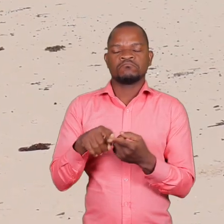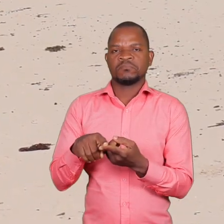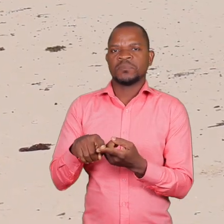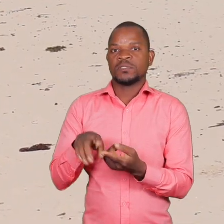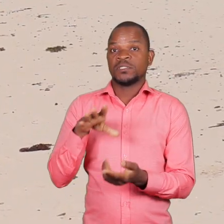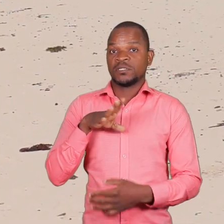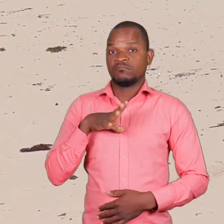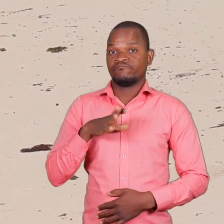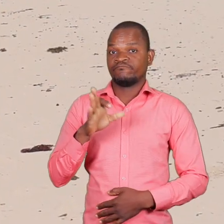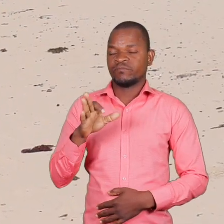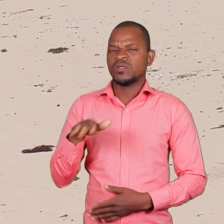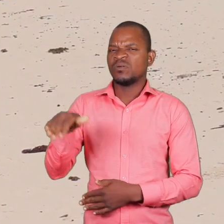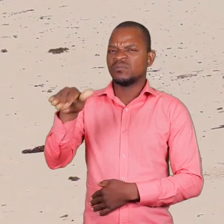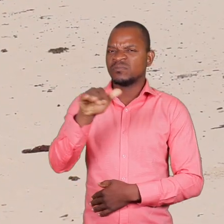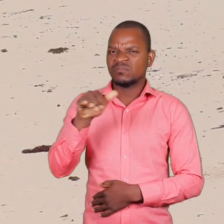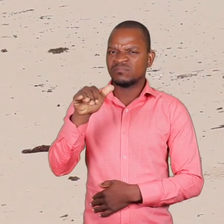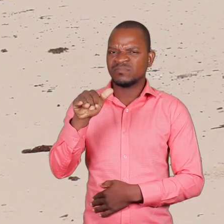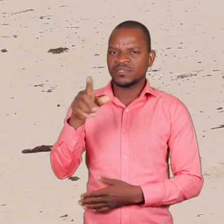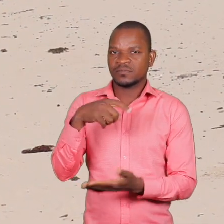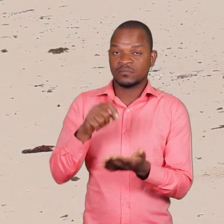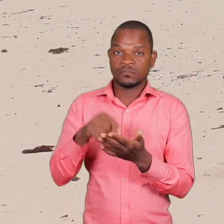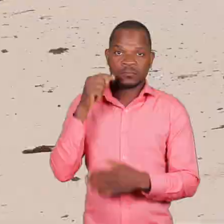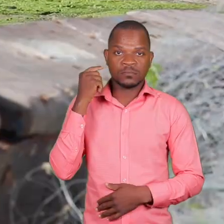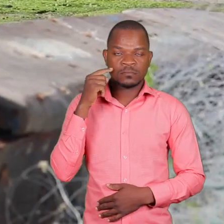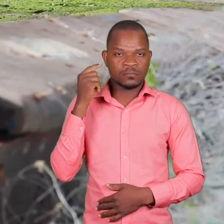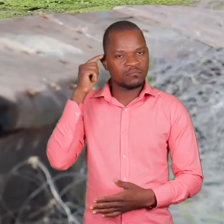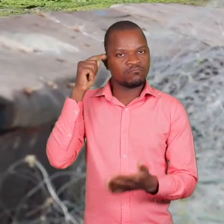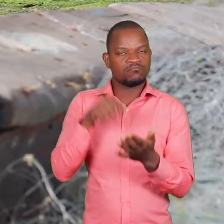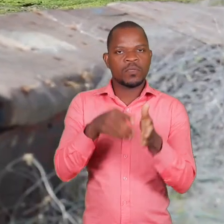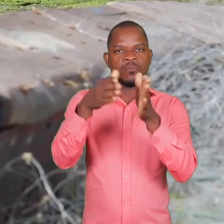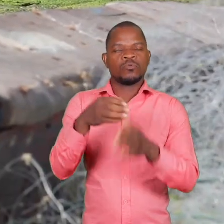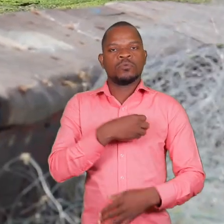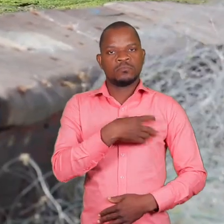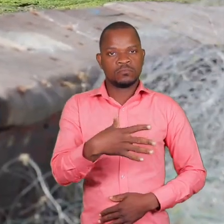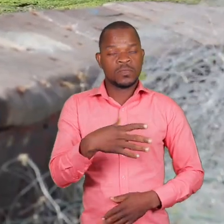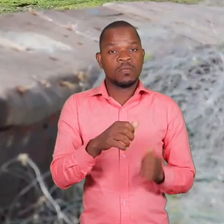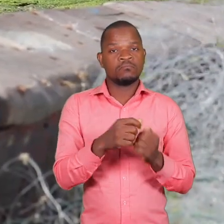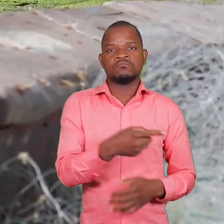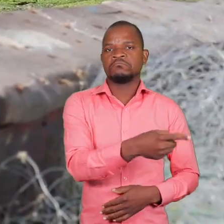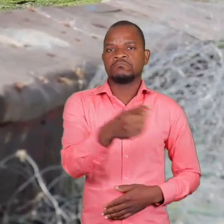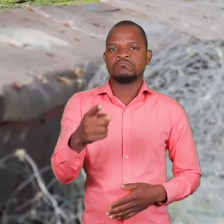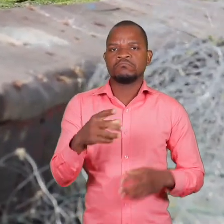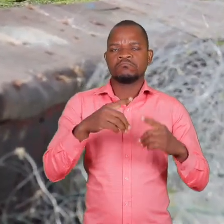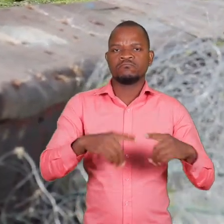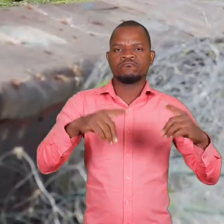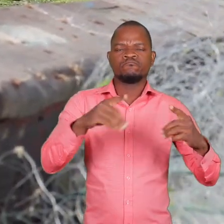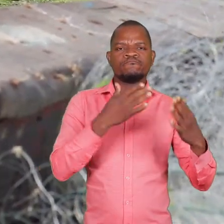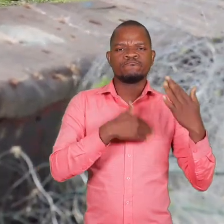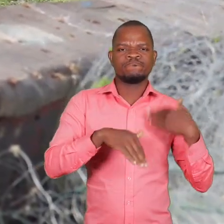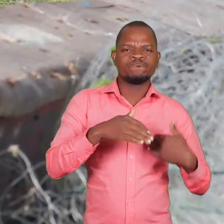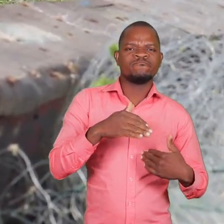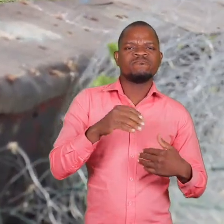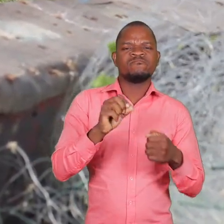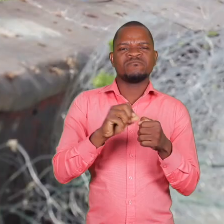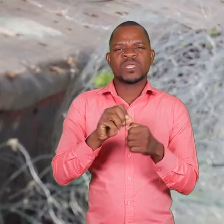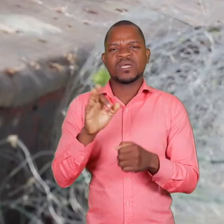Dispor de uma casa de banho em Paquitiquete é um luxo. E para suprir as suas necessidades fisiológicas, a maioria